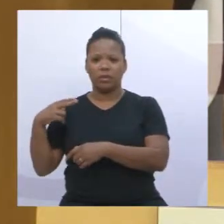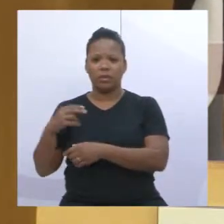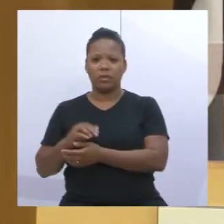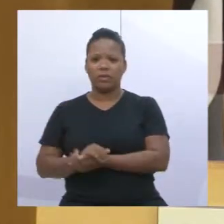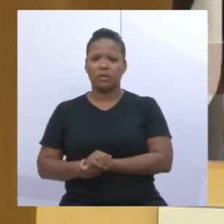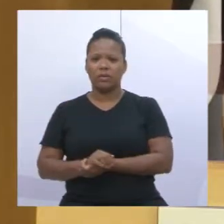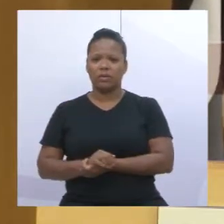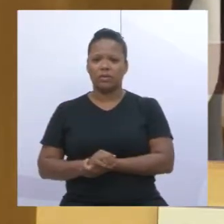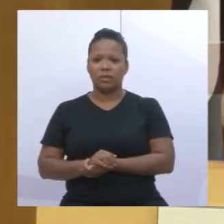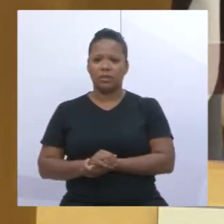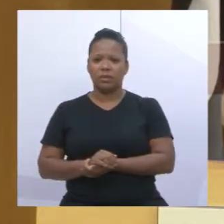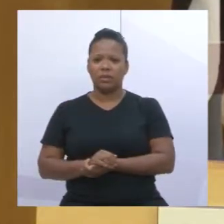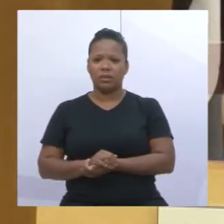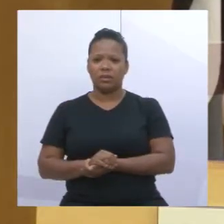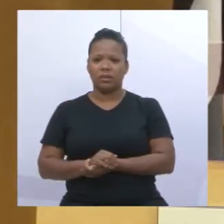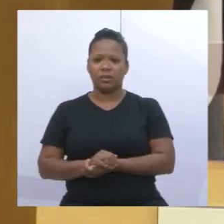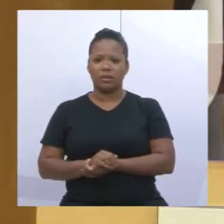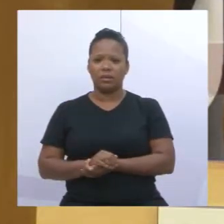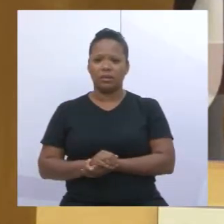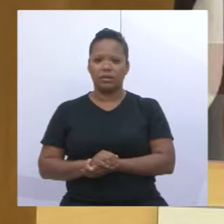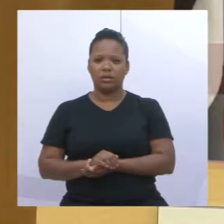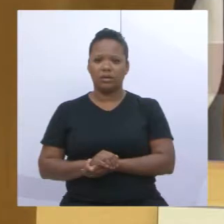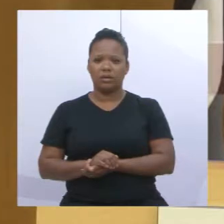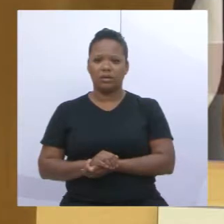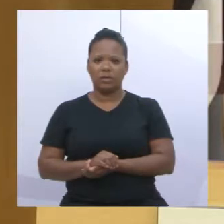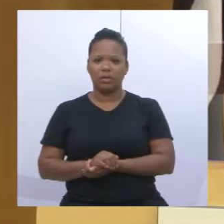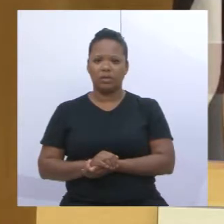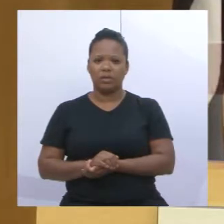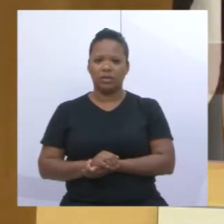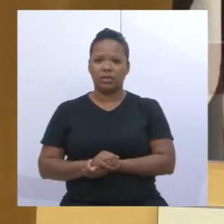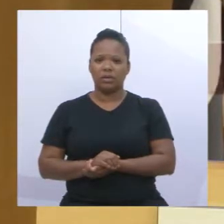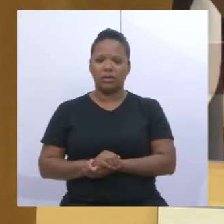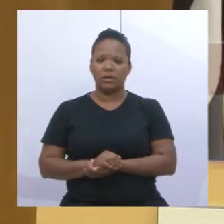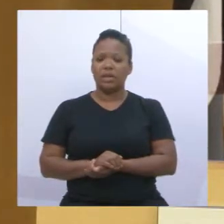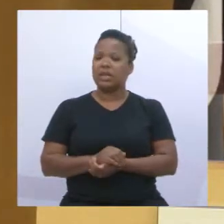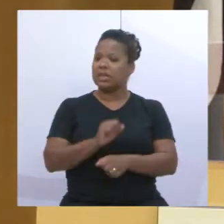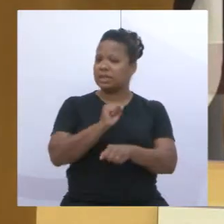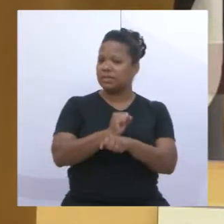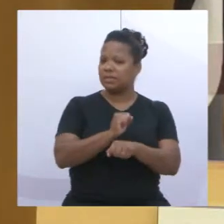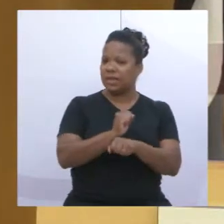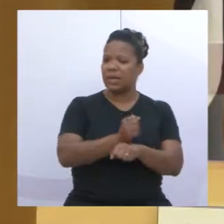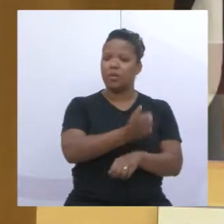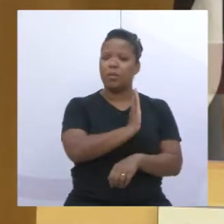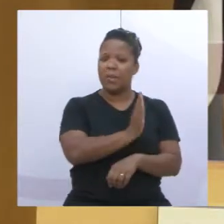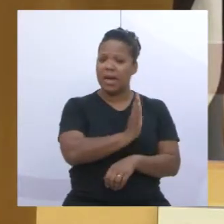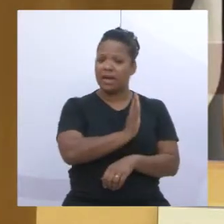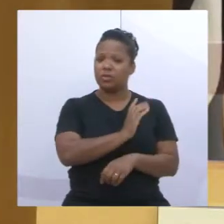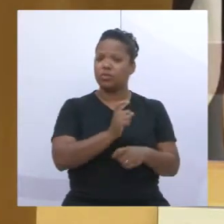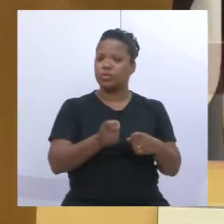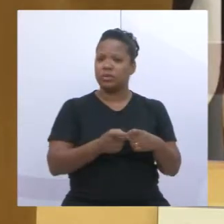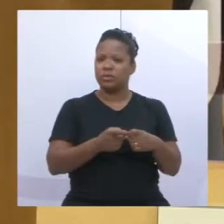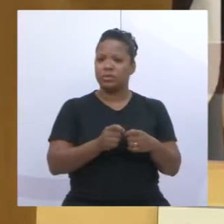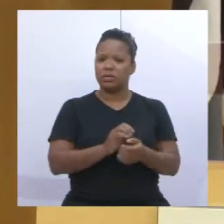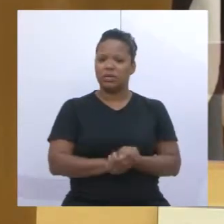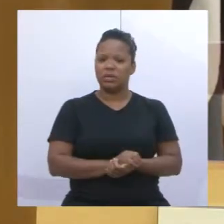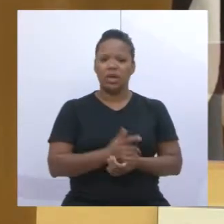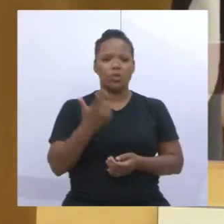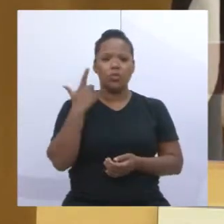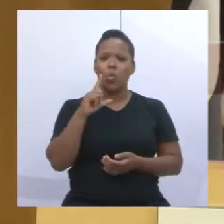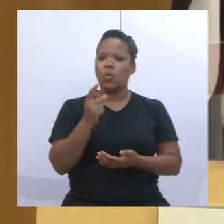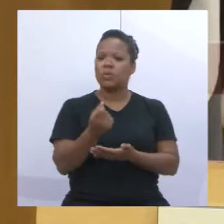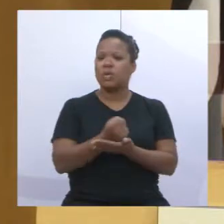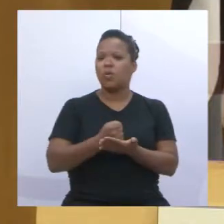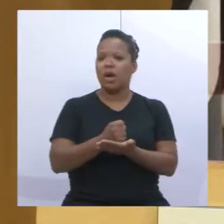desse seu João, Dona Maria, que estava esperando o cardiologista lá, e aí eu não garanto o